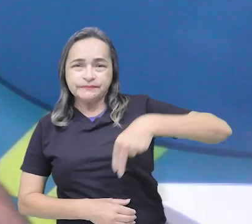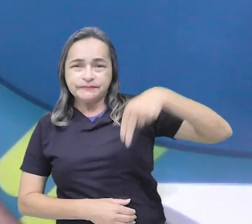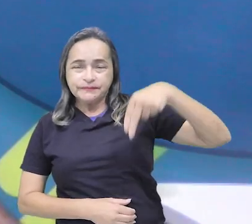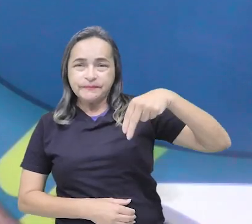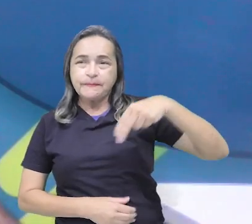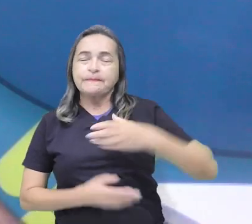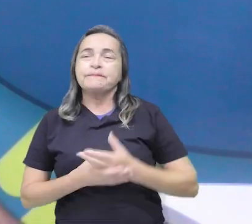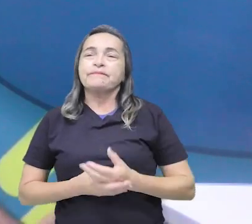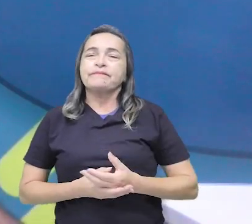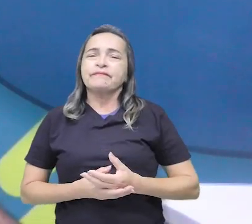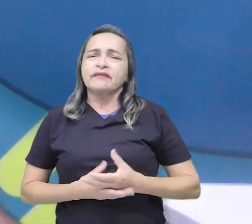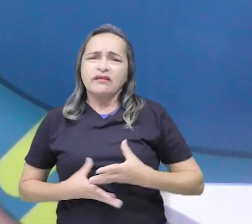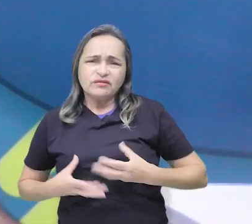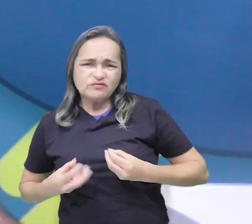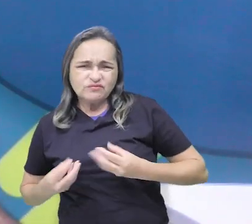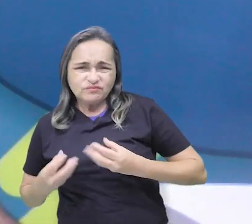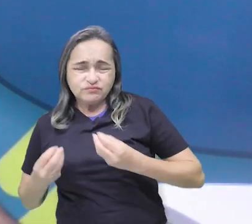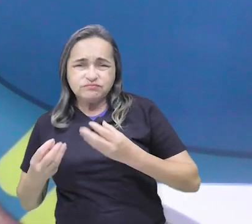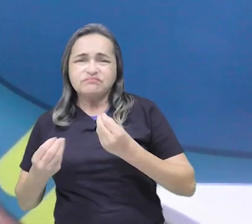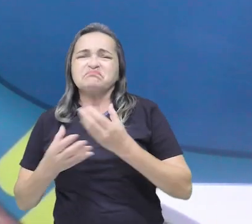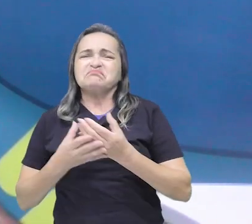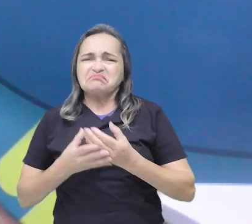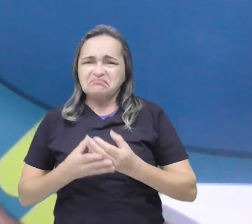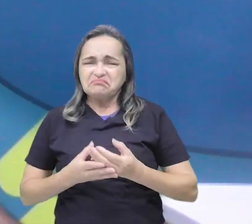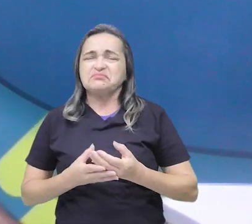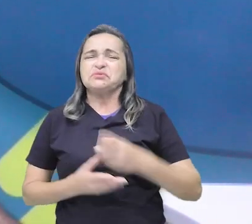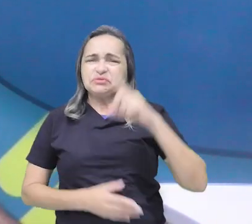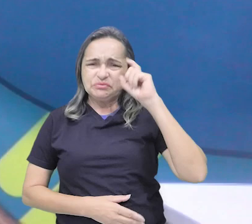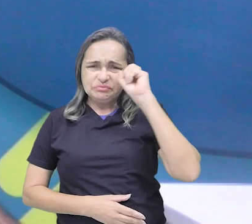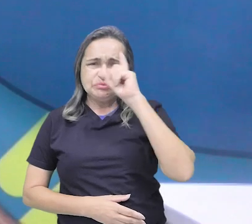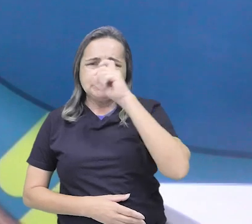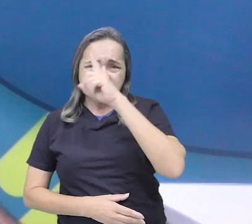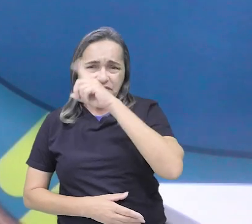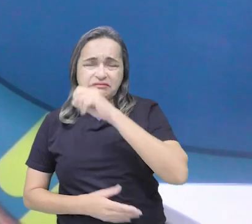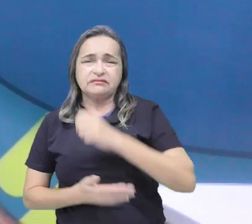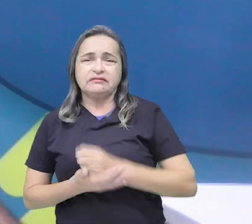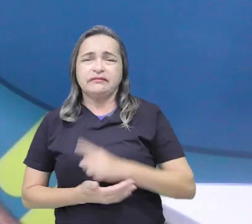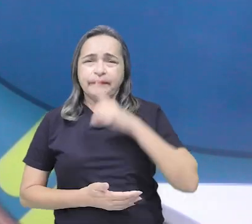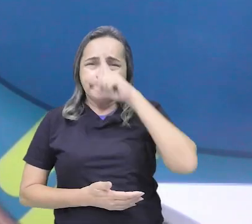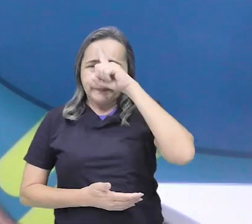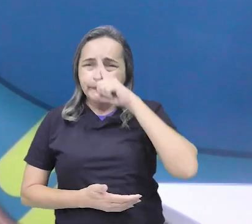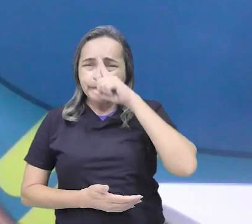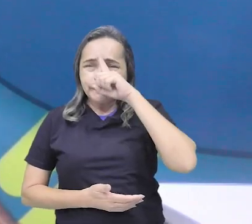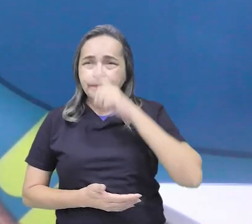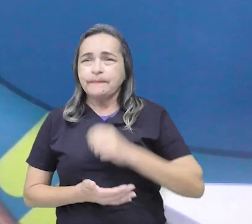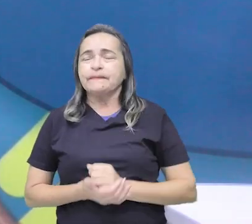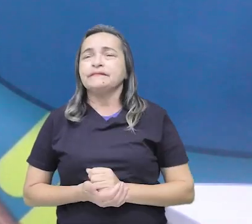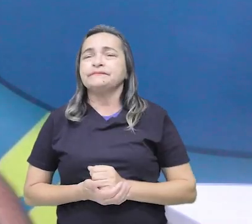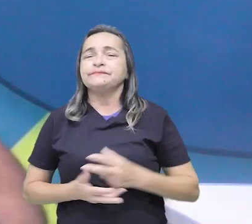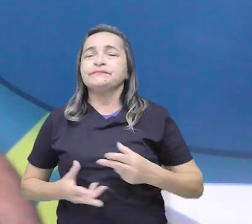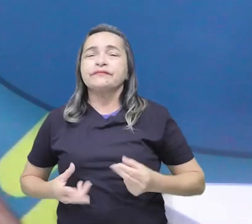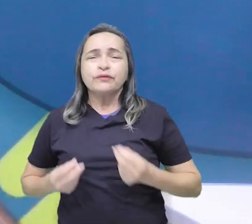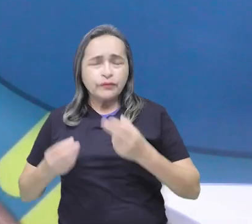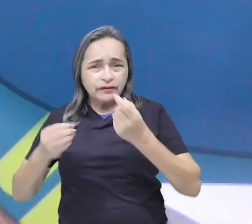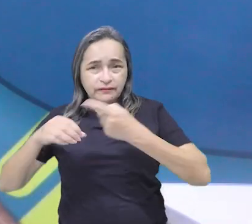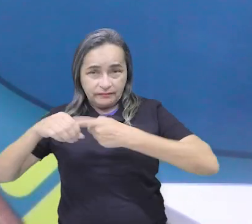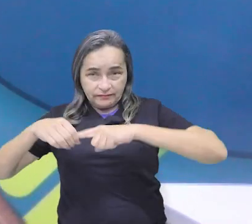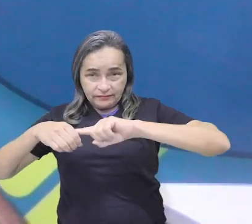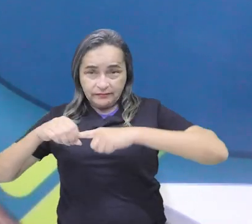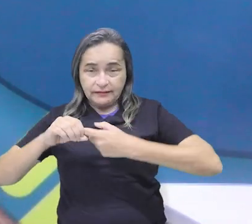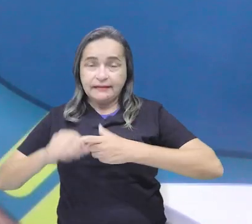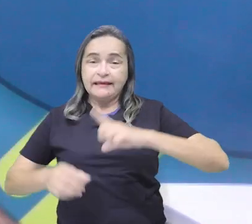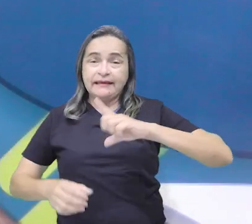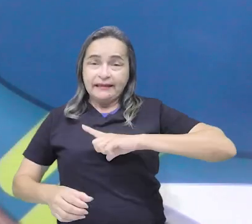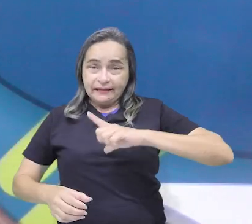câncer que é um dos cânceres mais pertinentes no gênero masculino. Sim? O câncer de próstata, ele tem alguns sintomas,